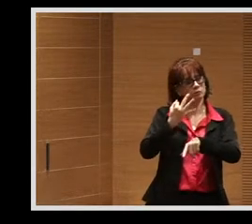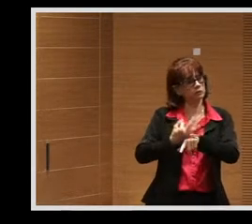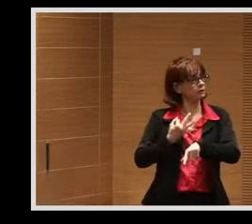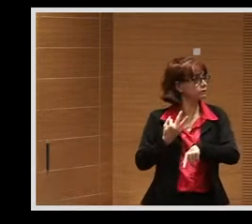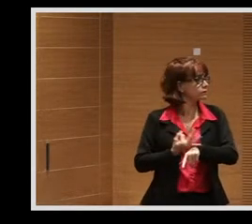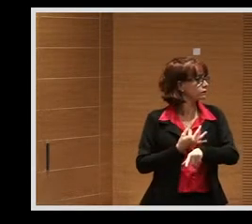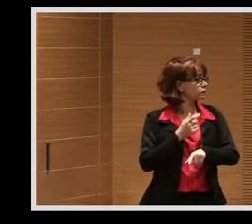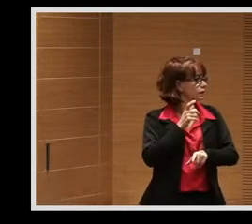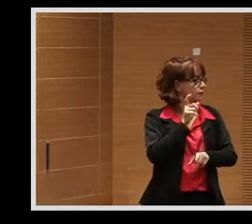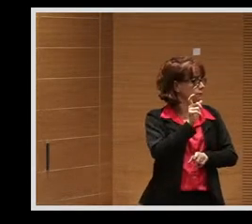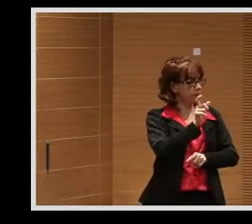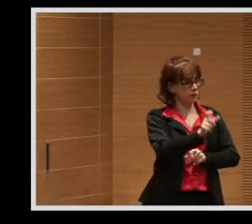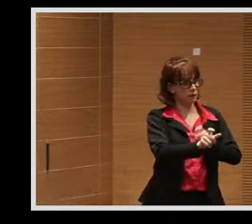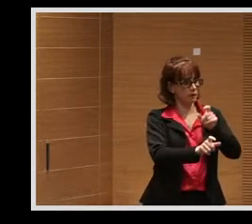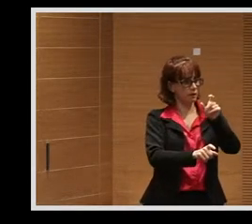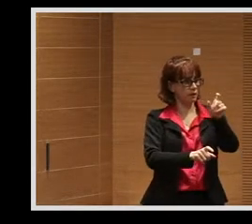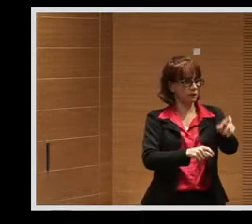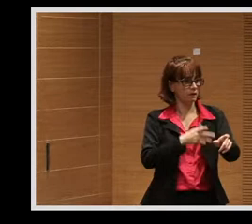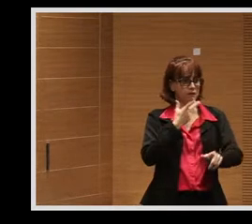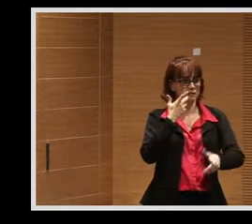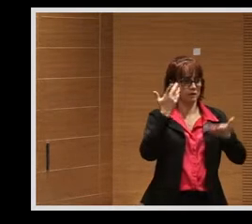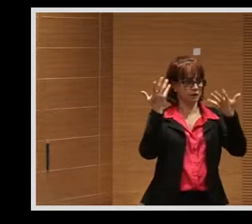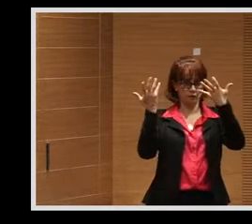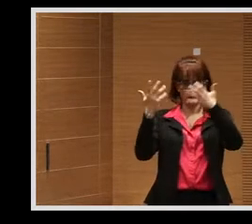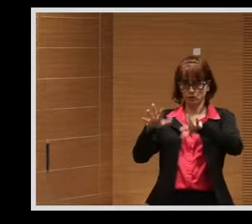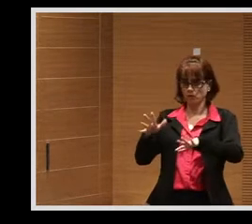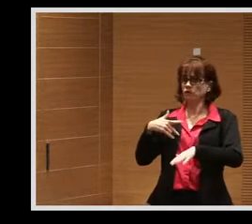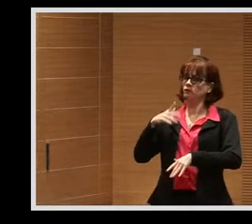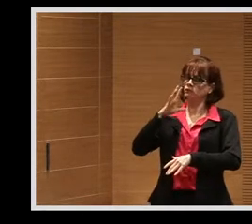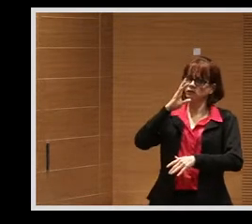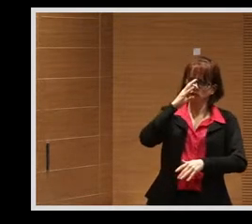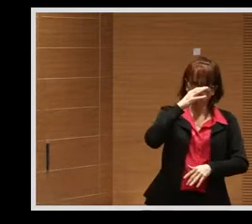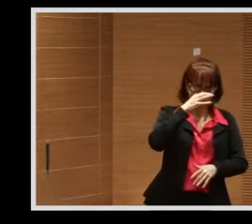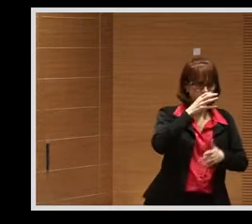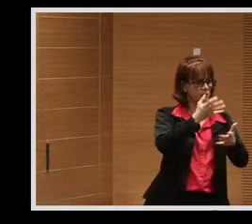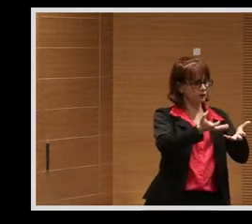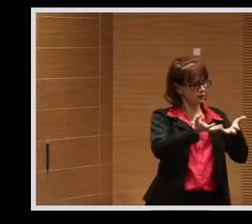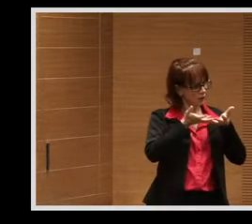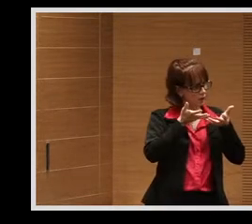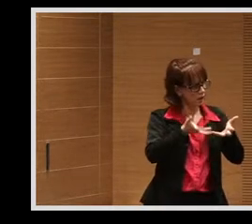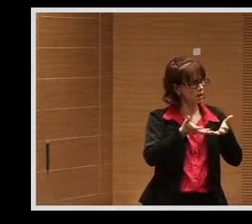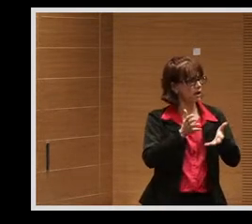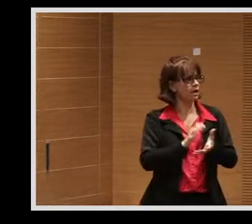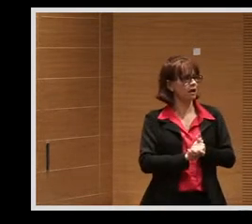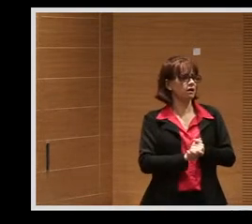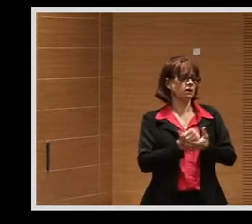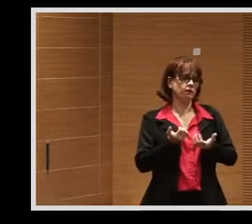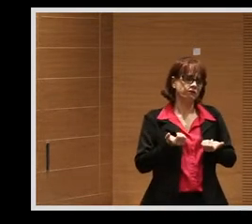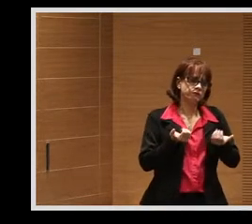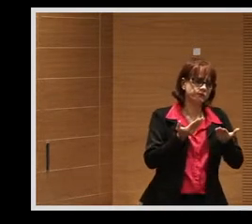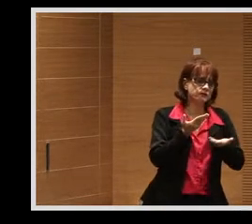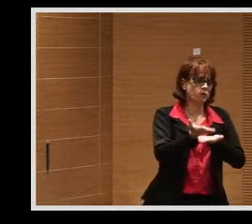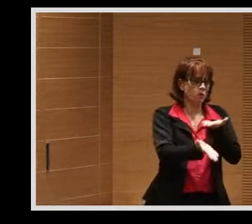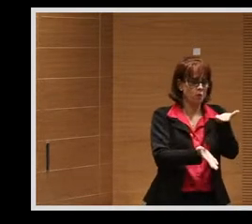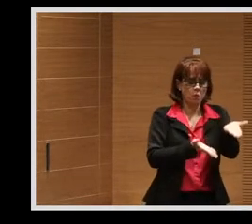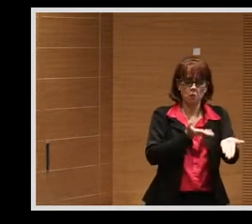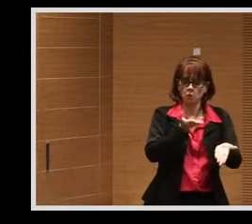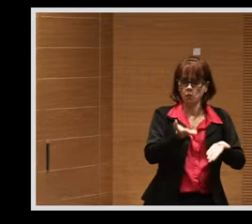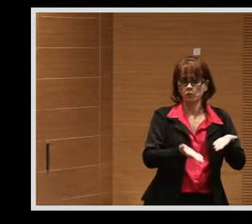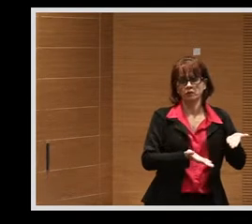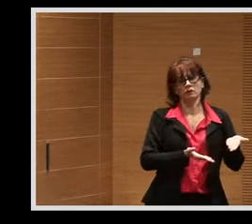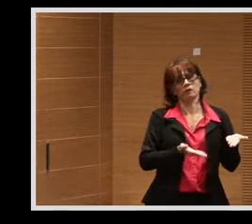palavra, né, ela diz que não nos quer, a gente continua insistindo, dizendo que quer ela, e de oferecer esse cuidado que tem sido